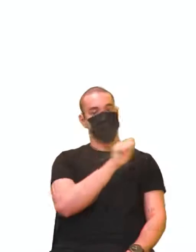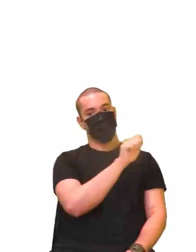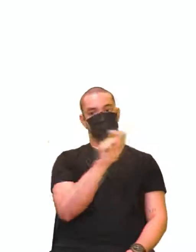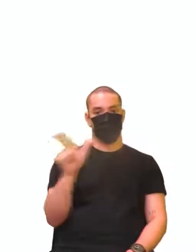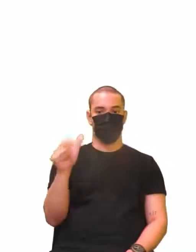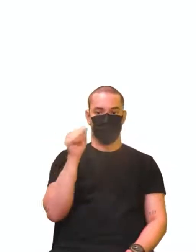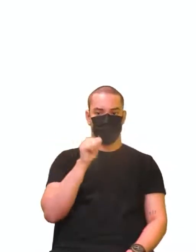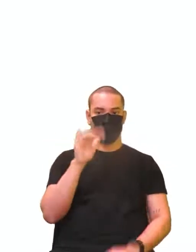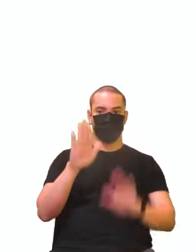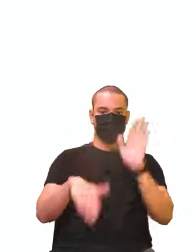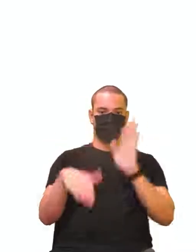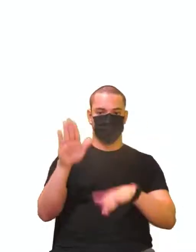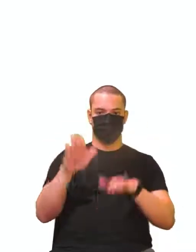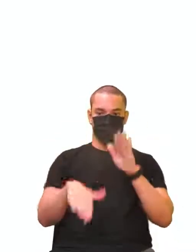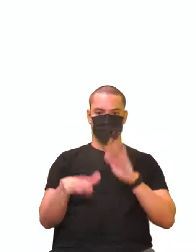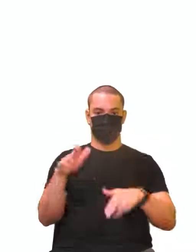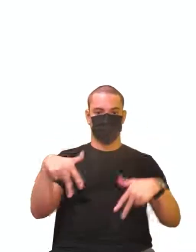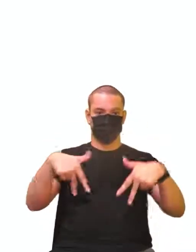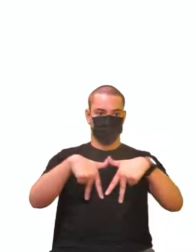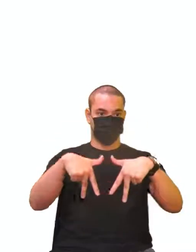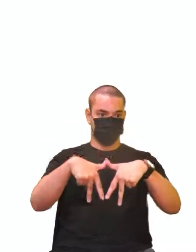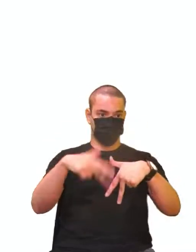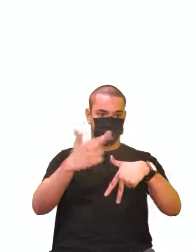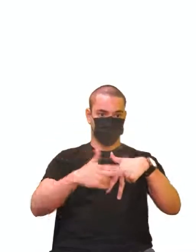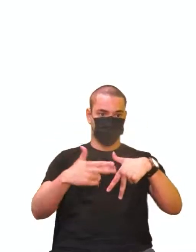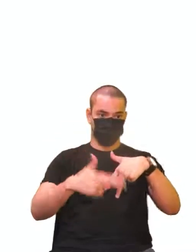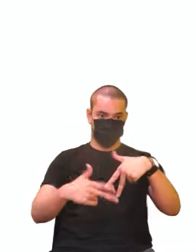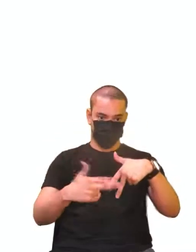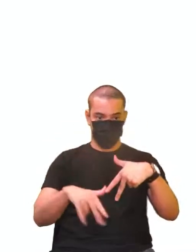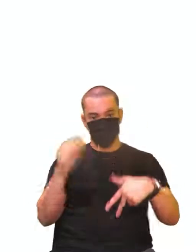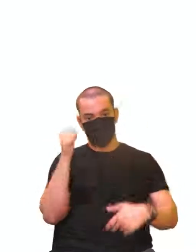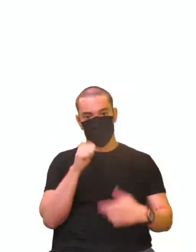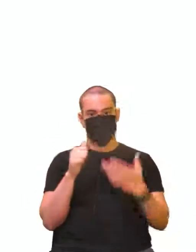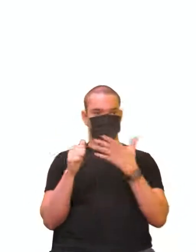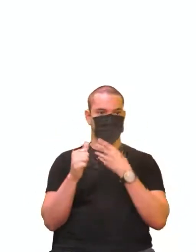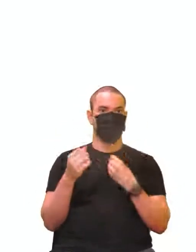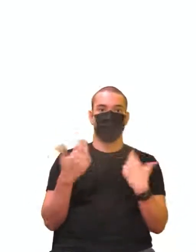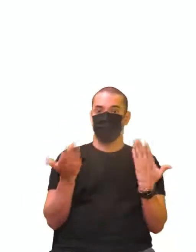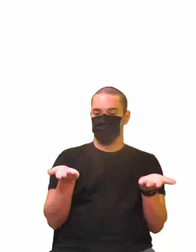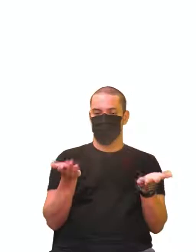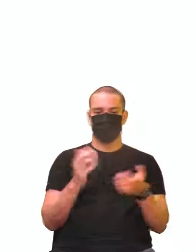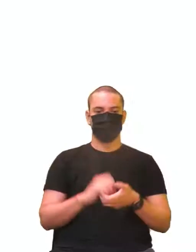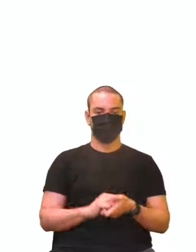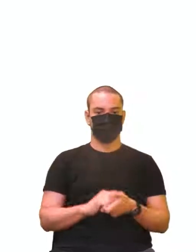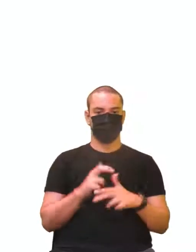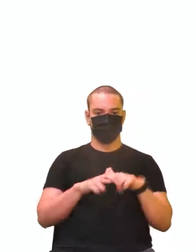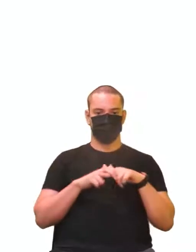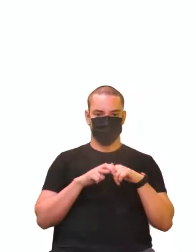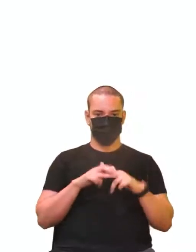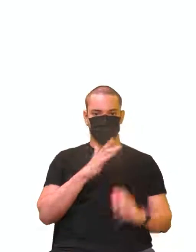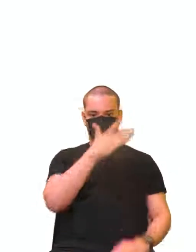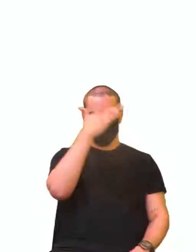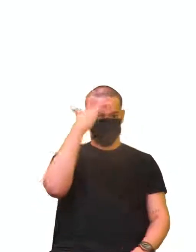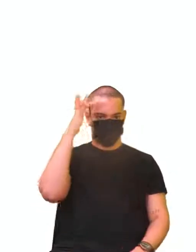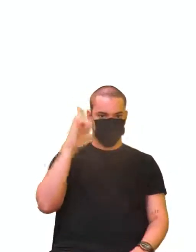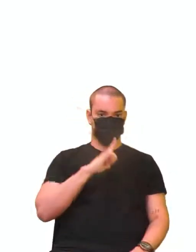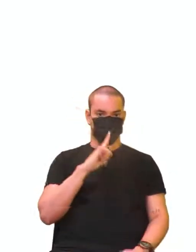vai depender do sexo do indivíduo. Então, olha só. O indivíduo com